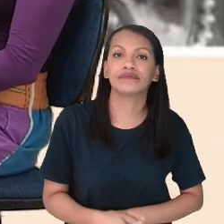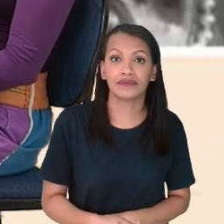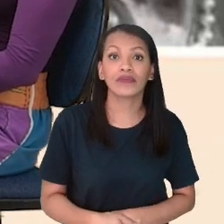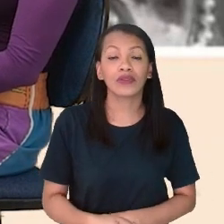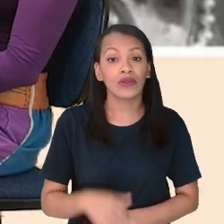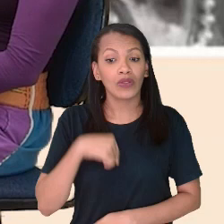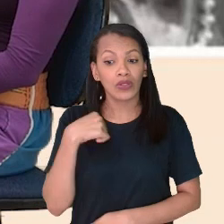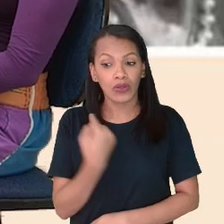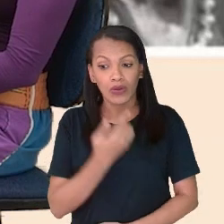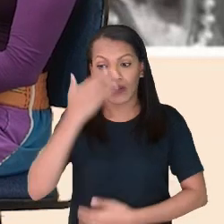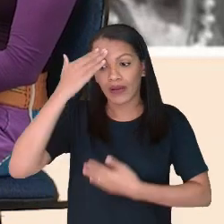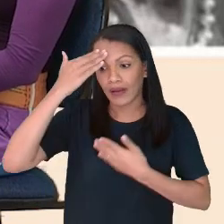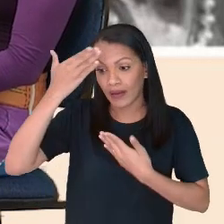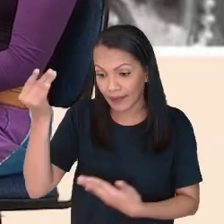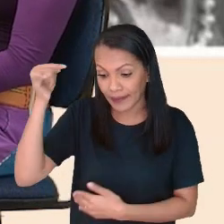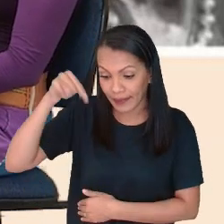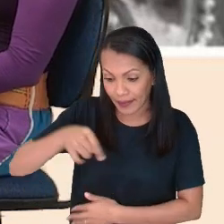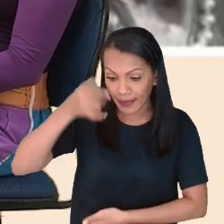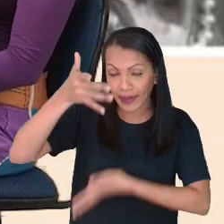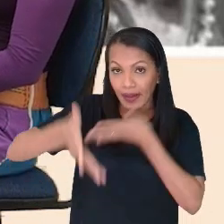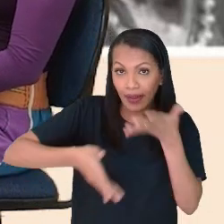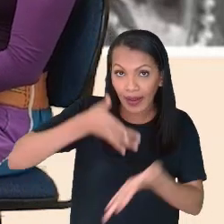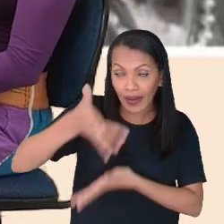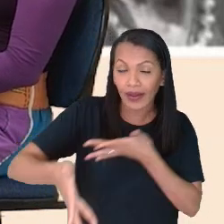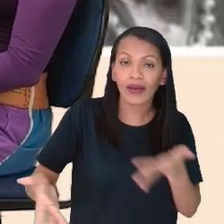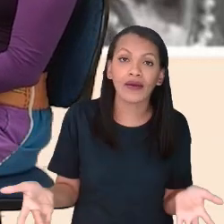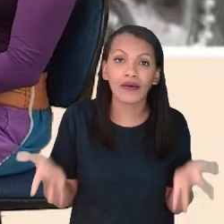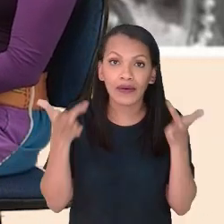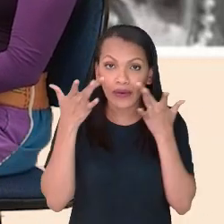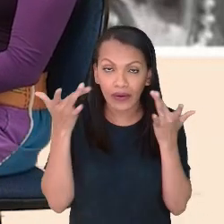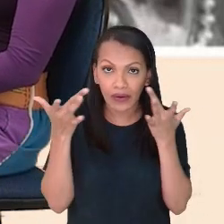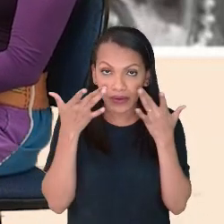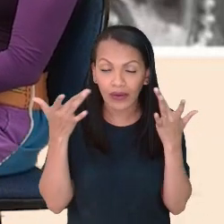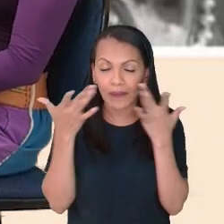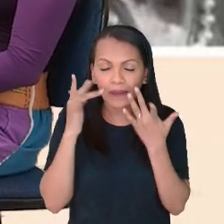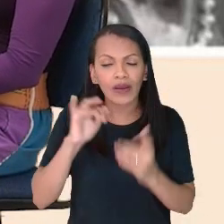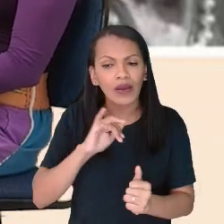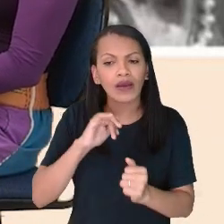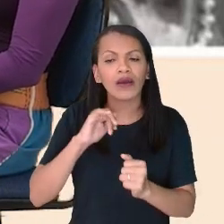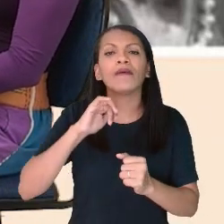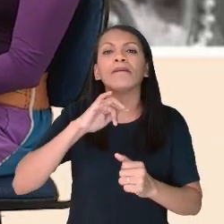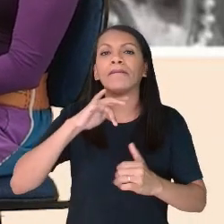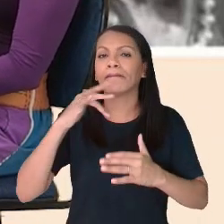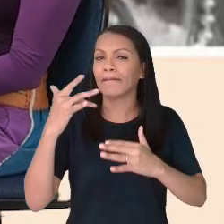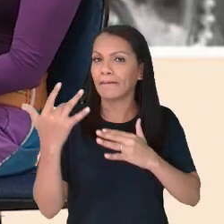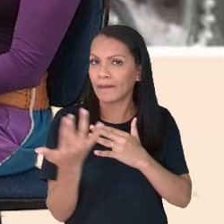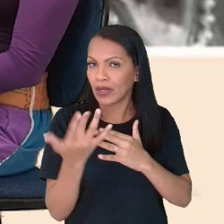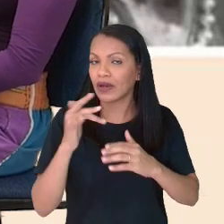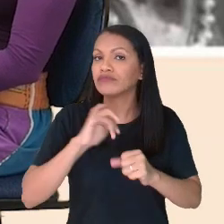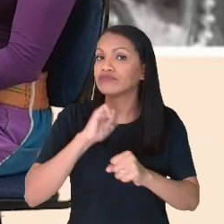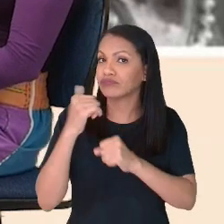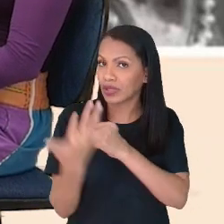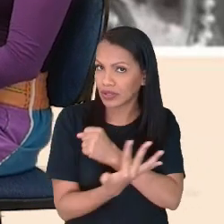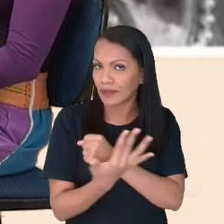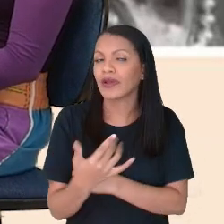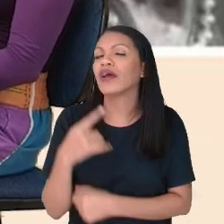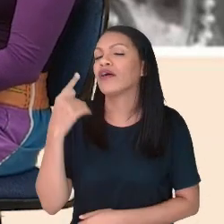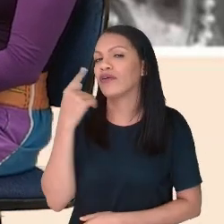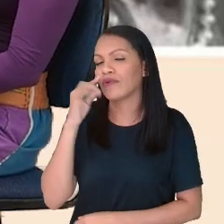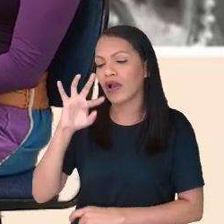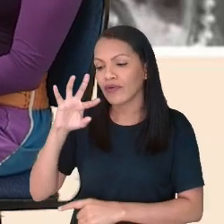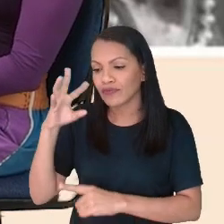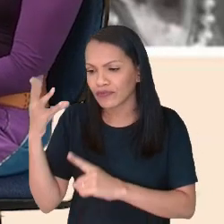grata, né, por estar aqui falando do teatro. Nessa pandemia, a gente sobreviveu por causa das artes, né, dos